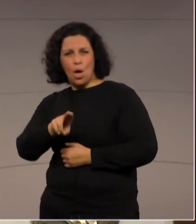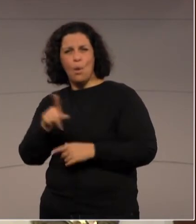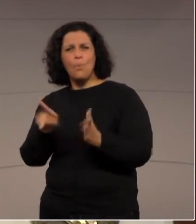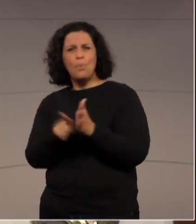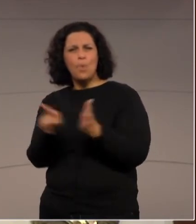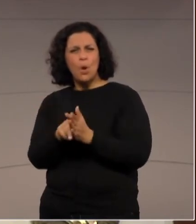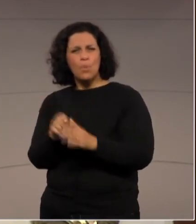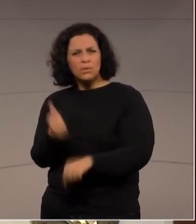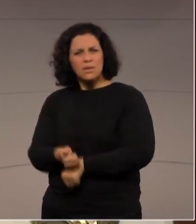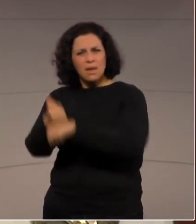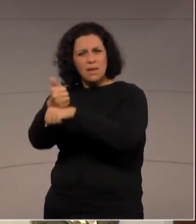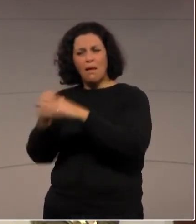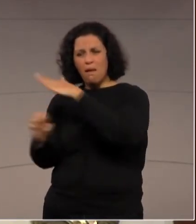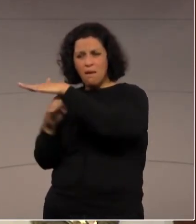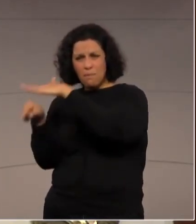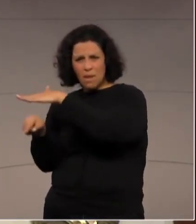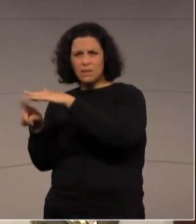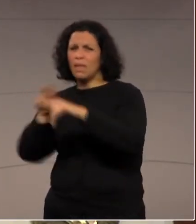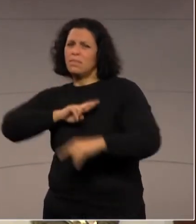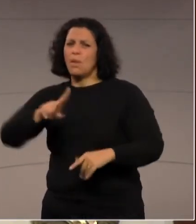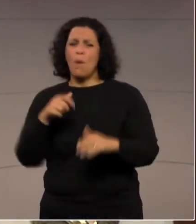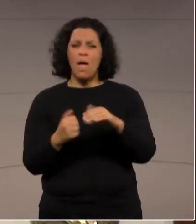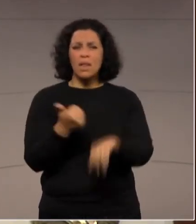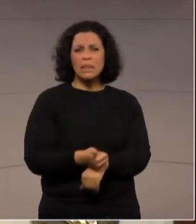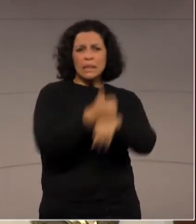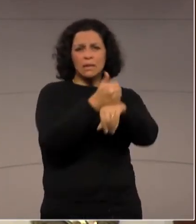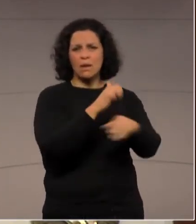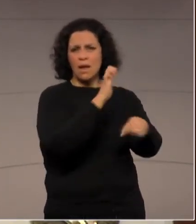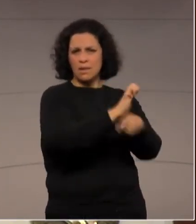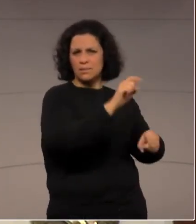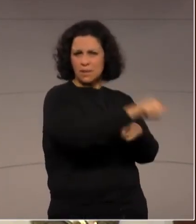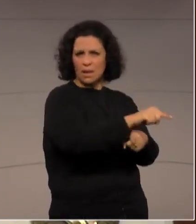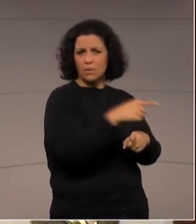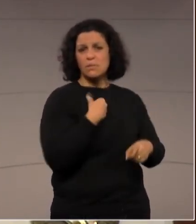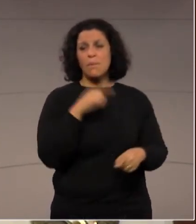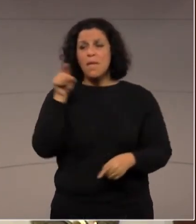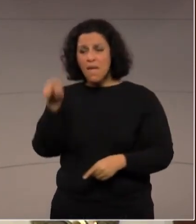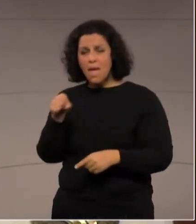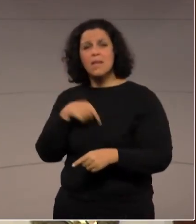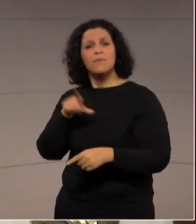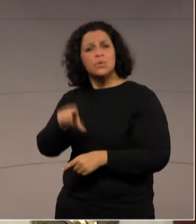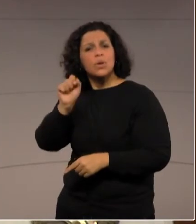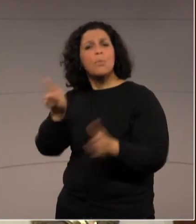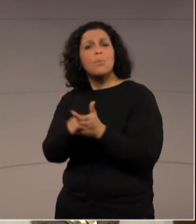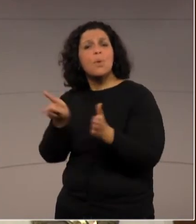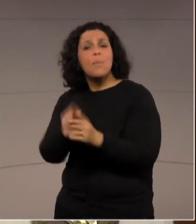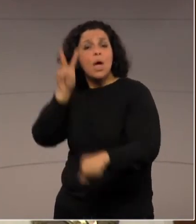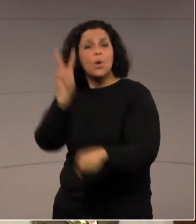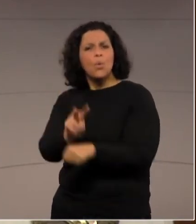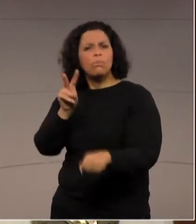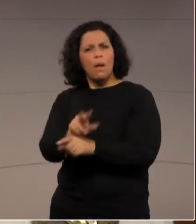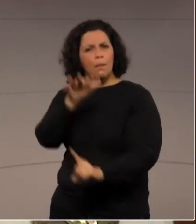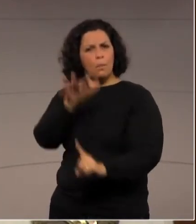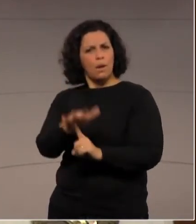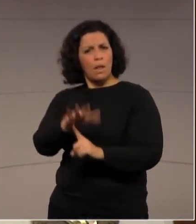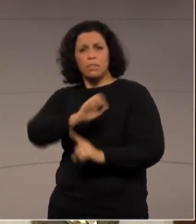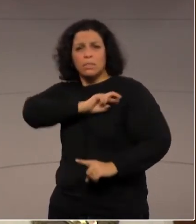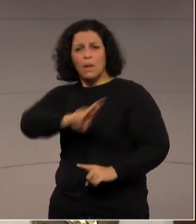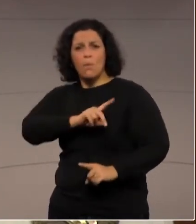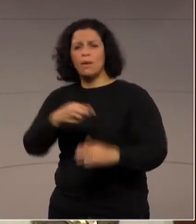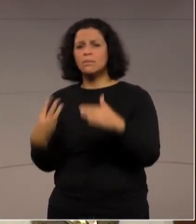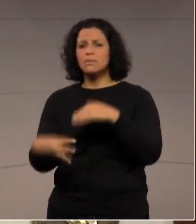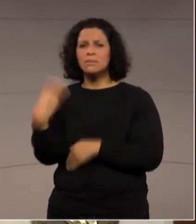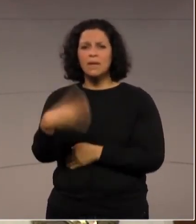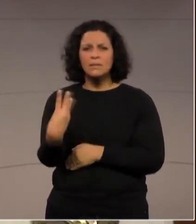parece para mim também que às vezes se esqueceu que foi eleito para cuidar do estado e não terceirizar o